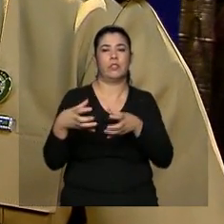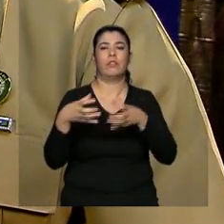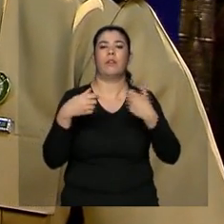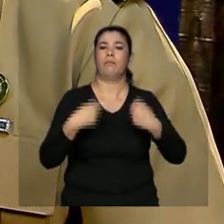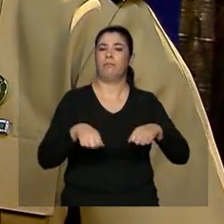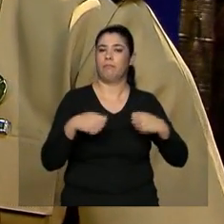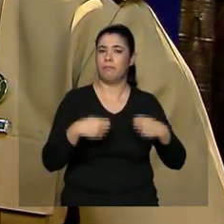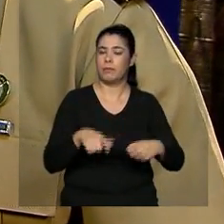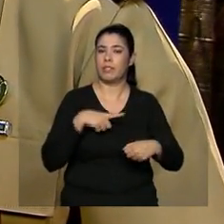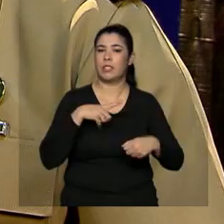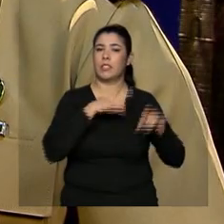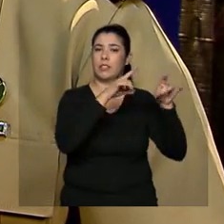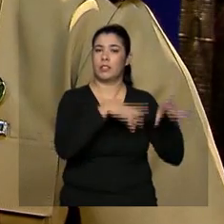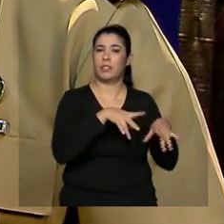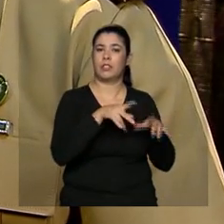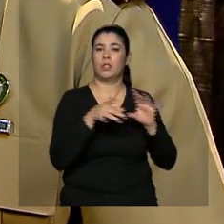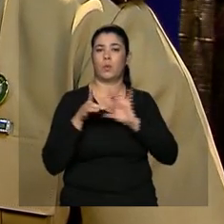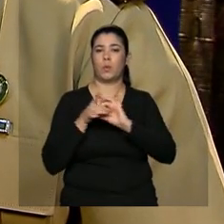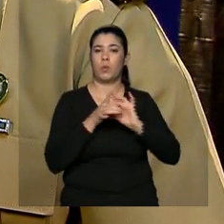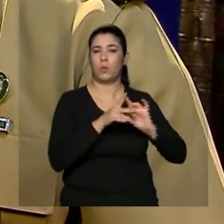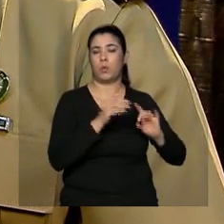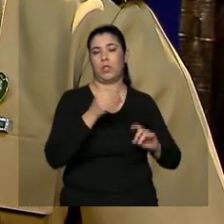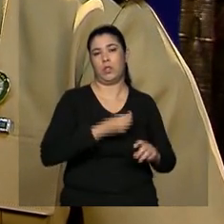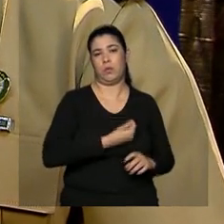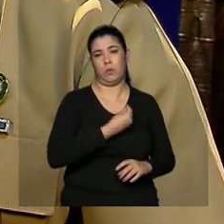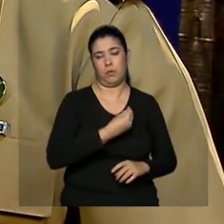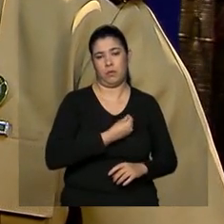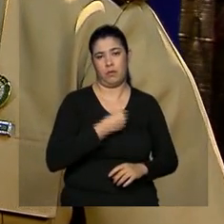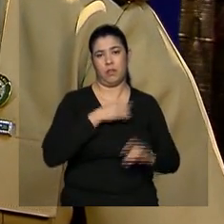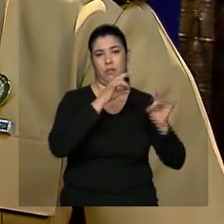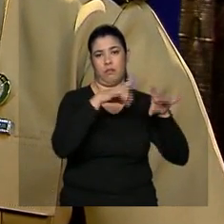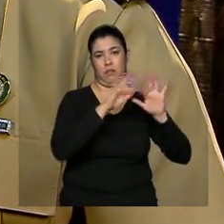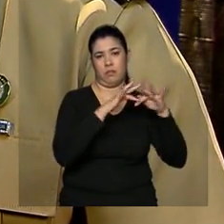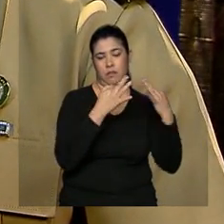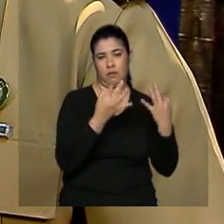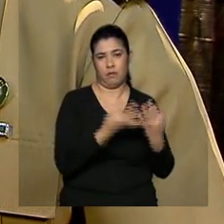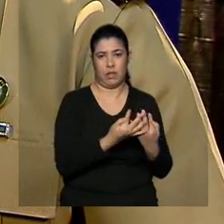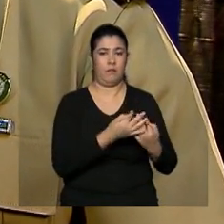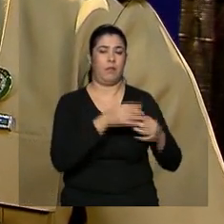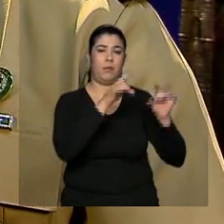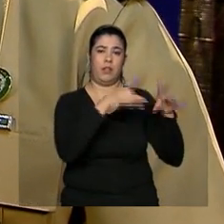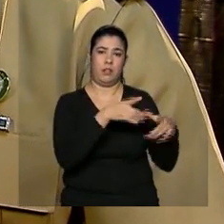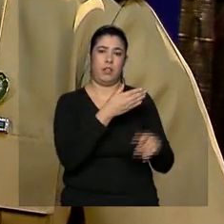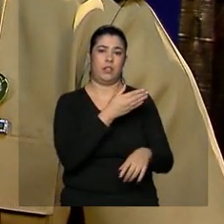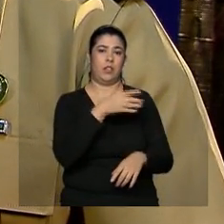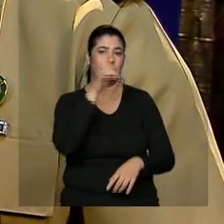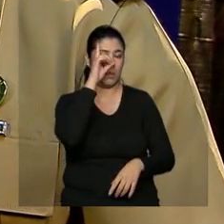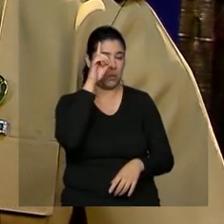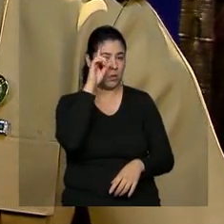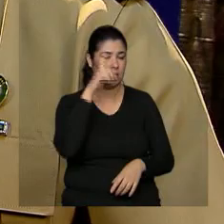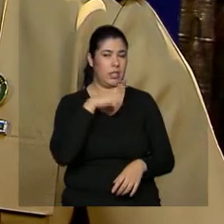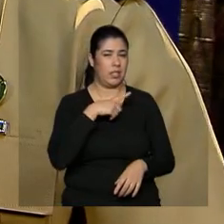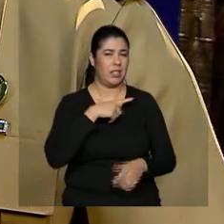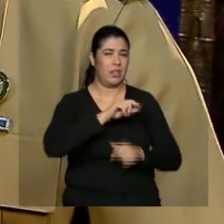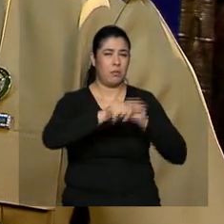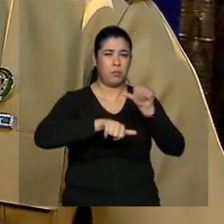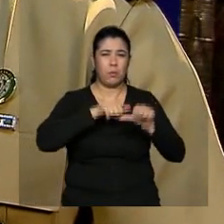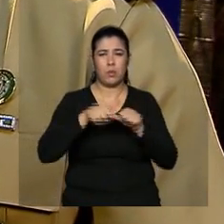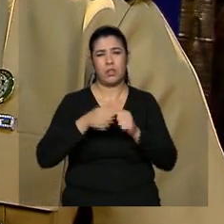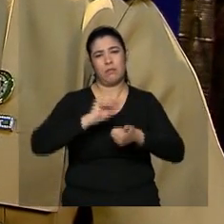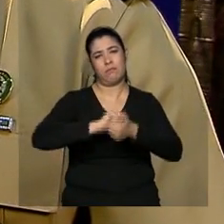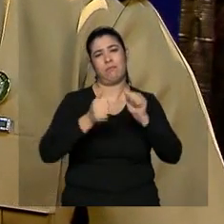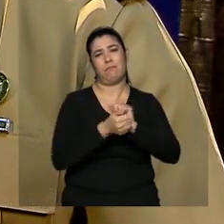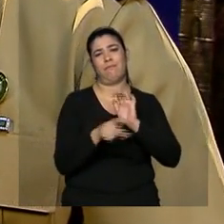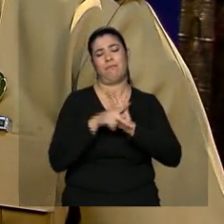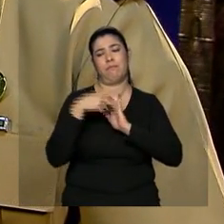envolve você sair do seu contexto, da sua família, do seu dia a dia, que envolve uma série de coisas que